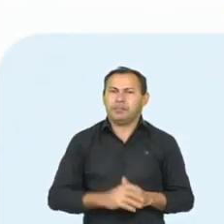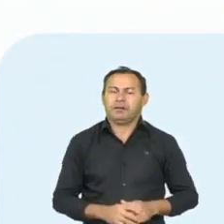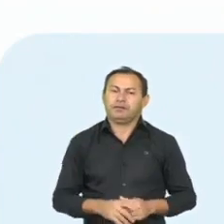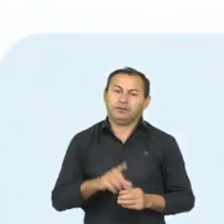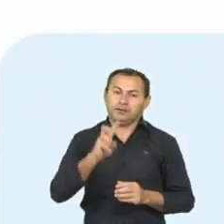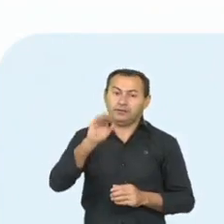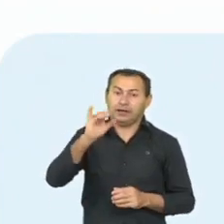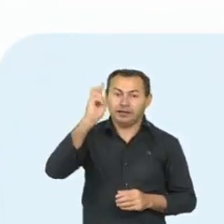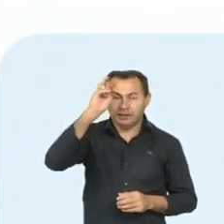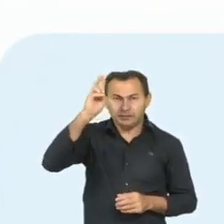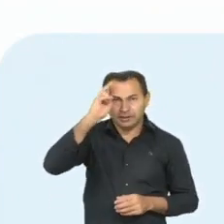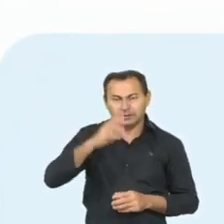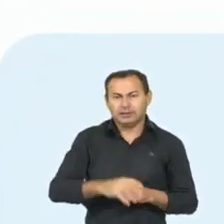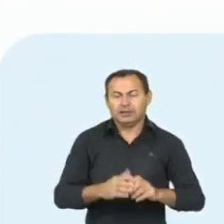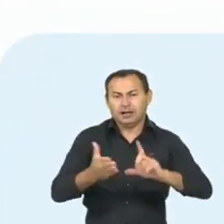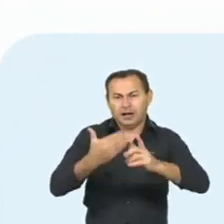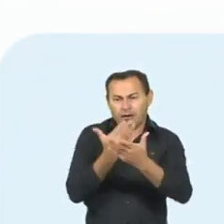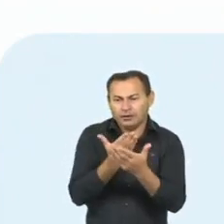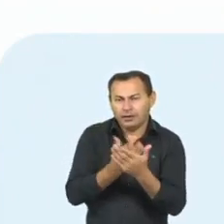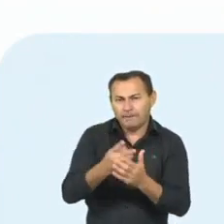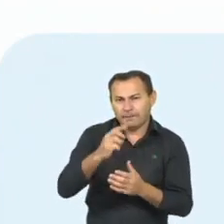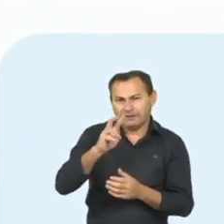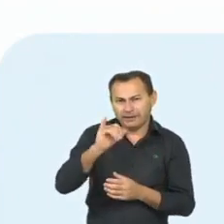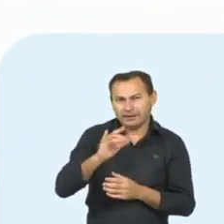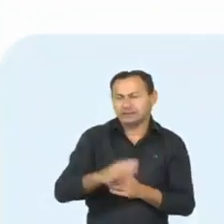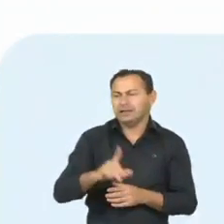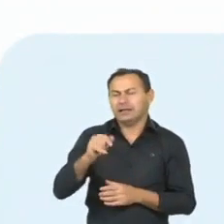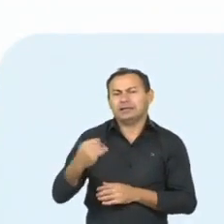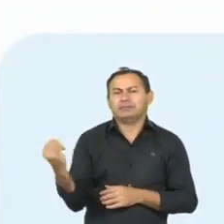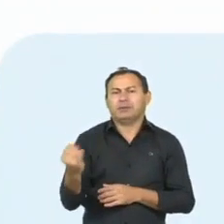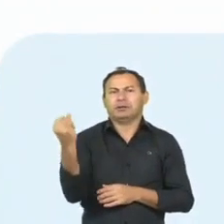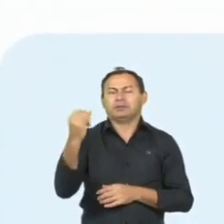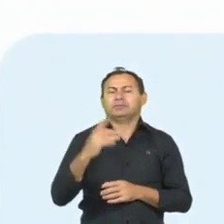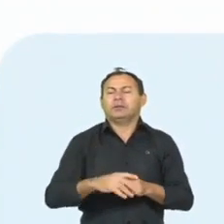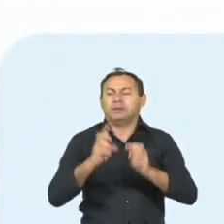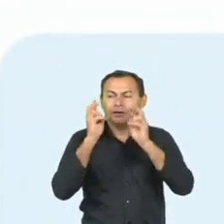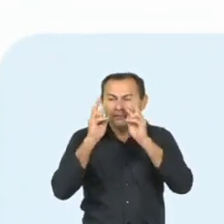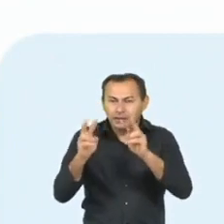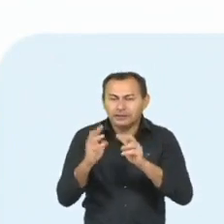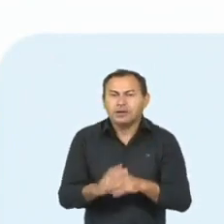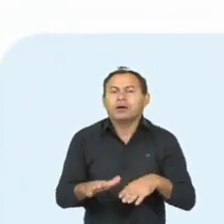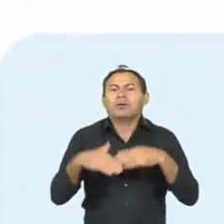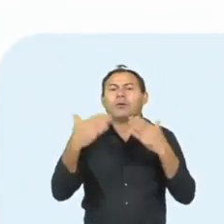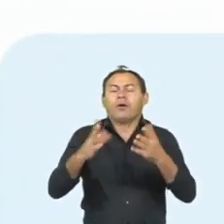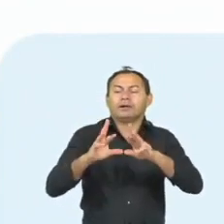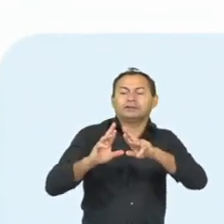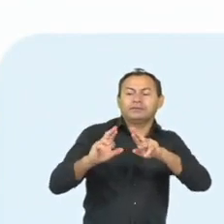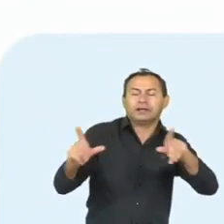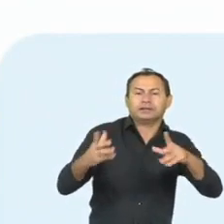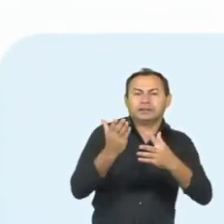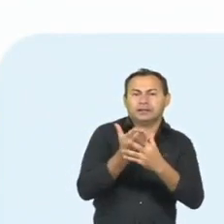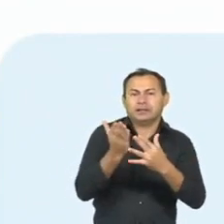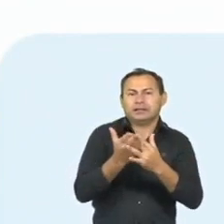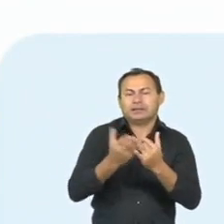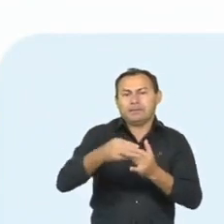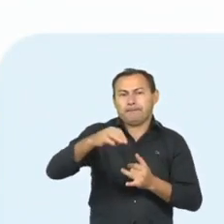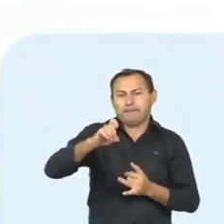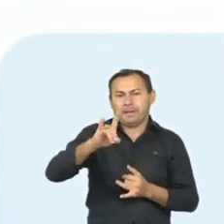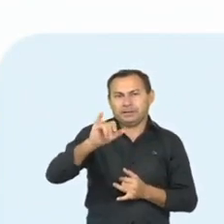você vai lembrar dessa teleaula e falar prevalência e incidência, ela é importante, vou dar uma olhada. Qual a diferença entre estas